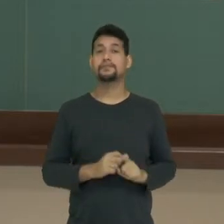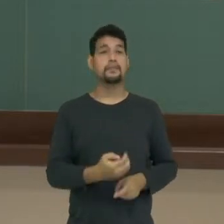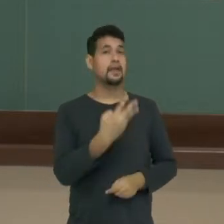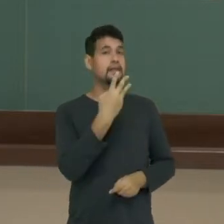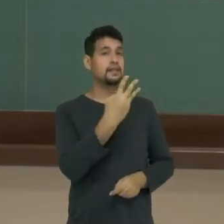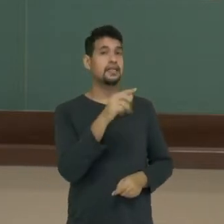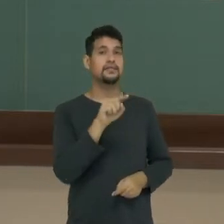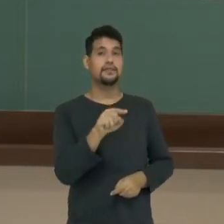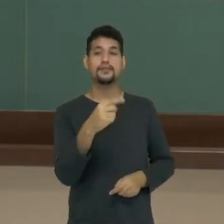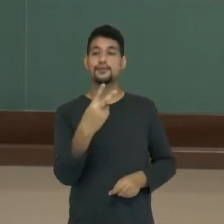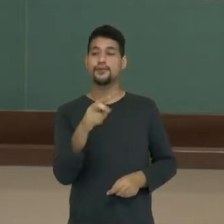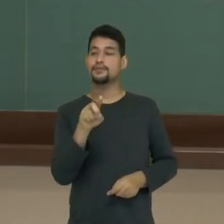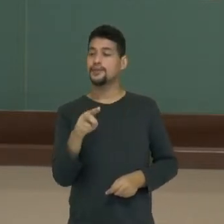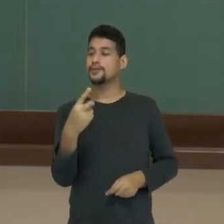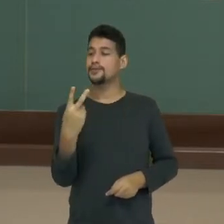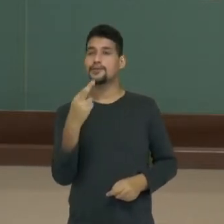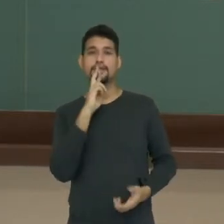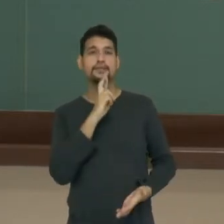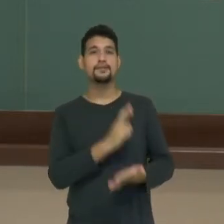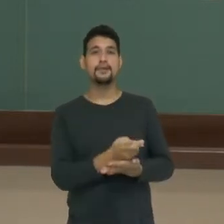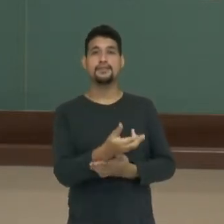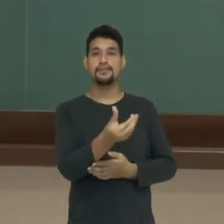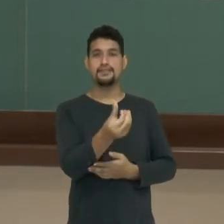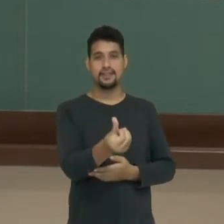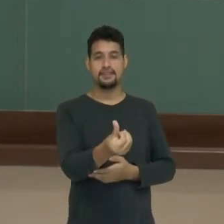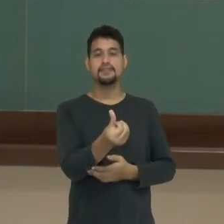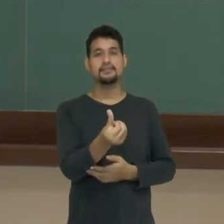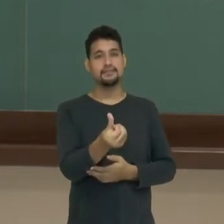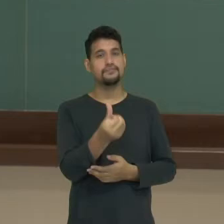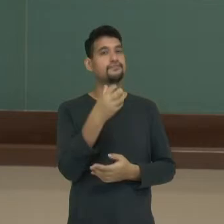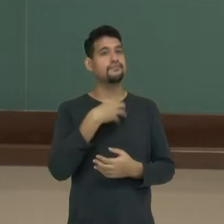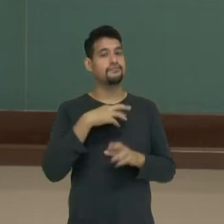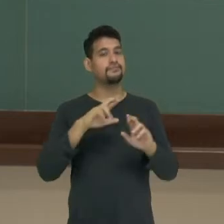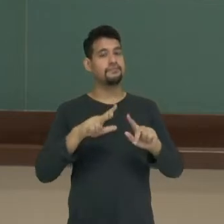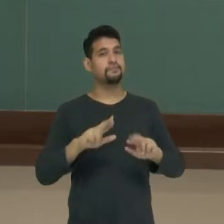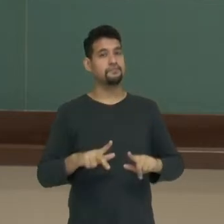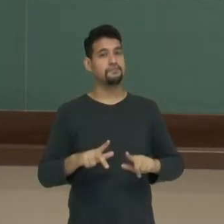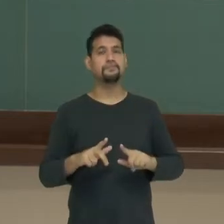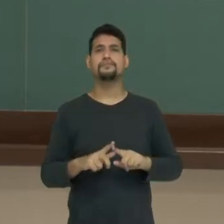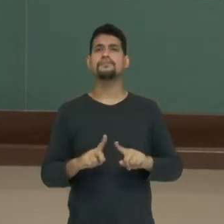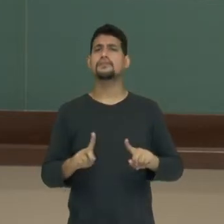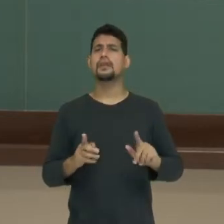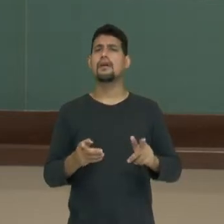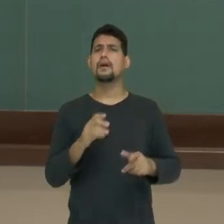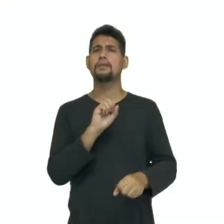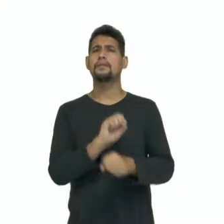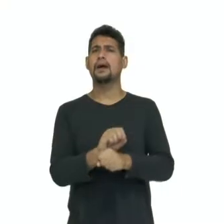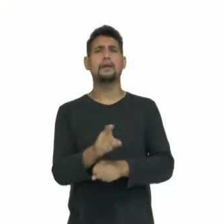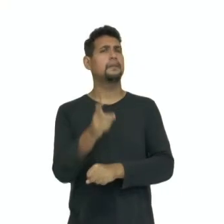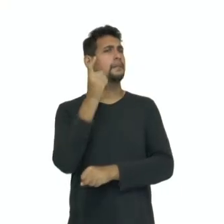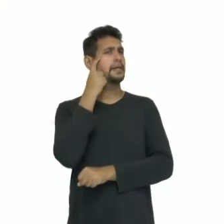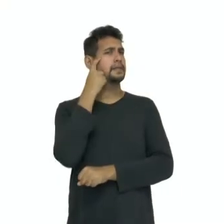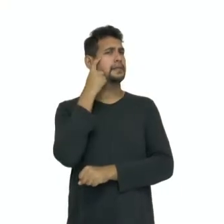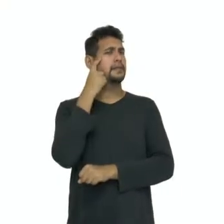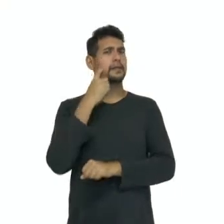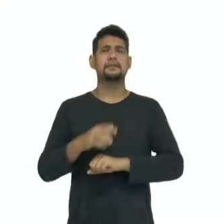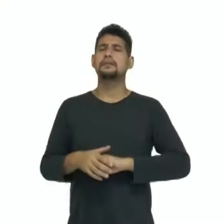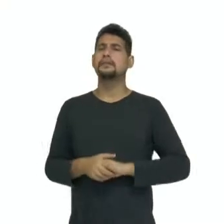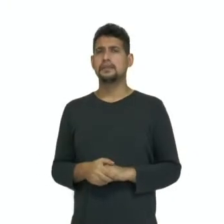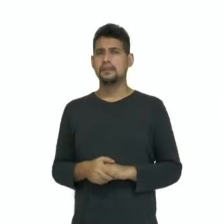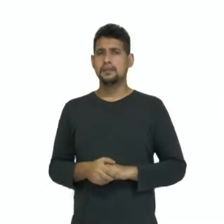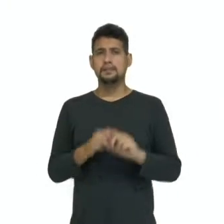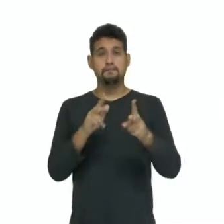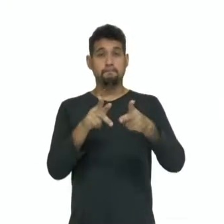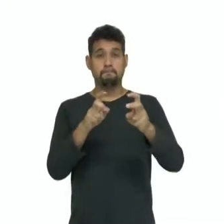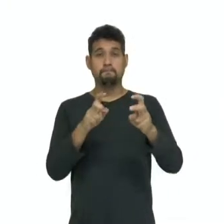2 vezes 1, eu tenho então 6 possibilidades, certo? Vamos pensar. Note